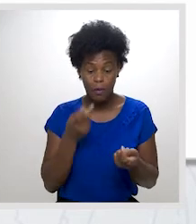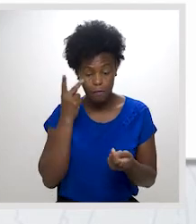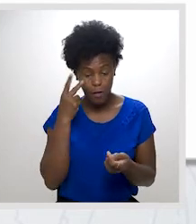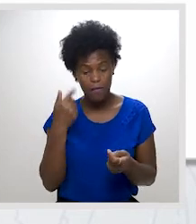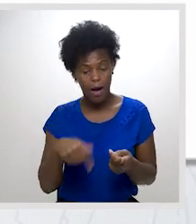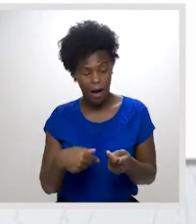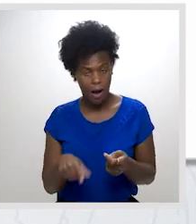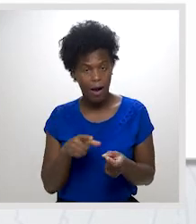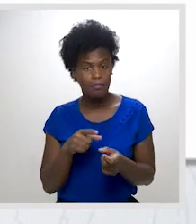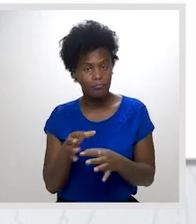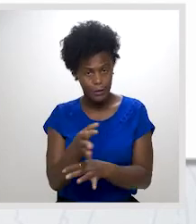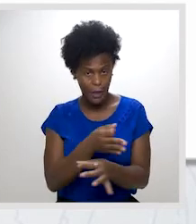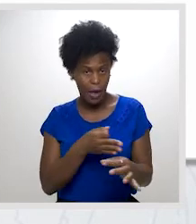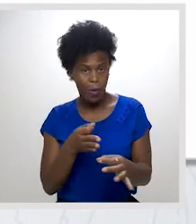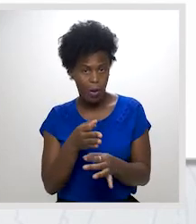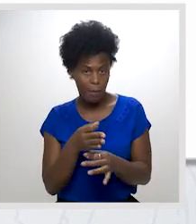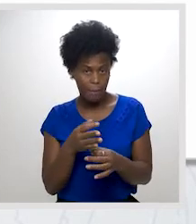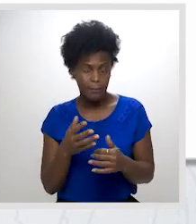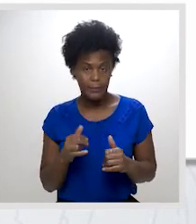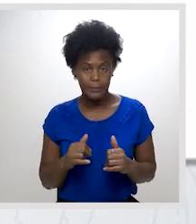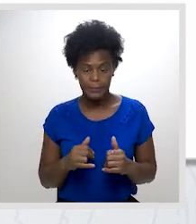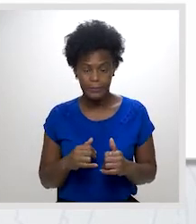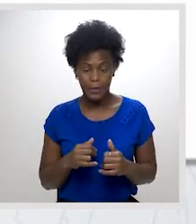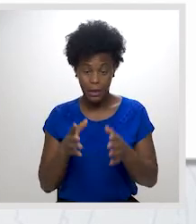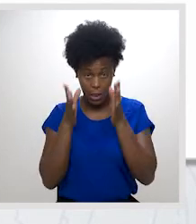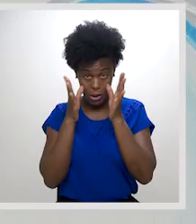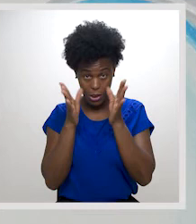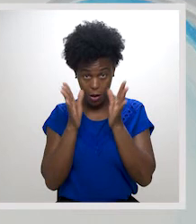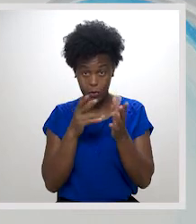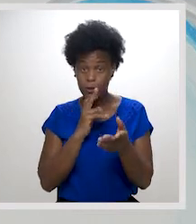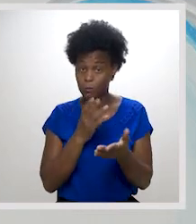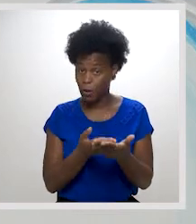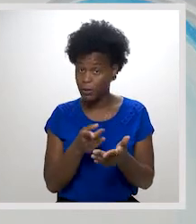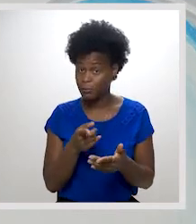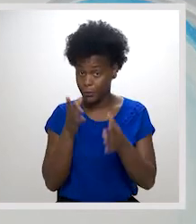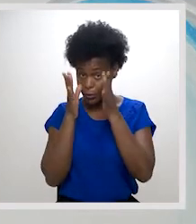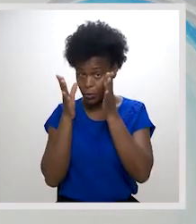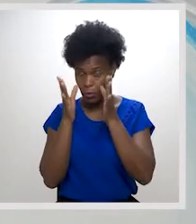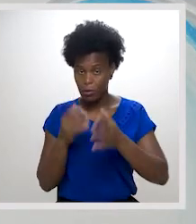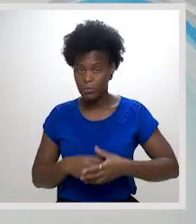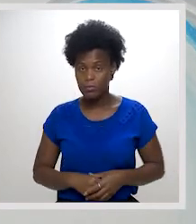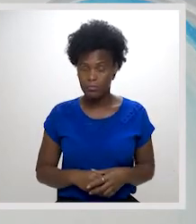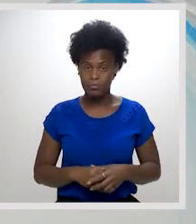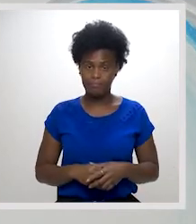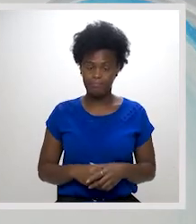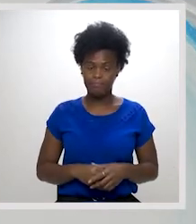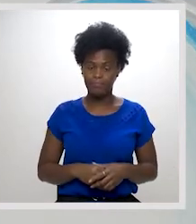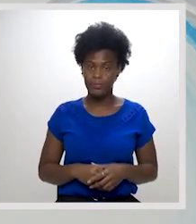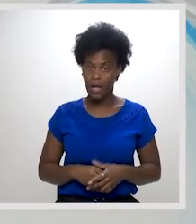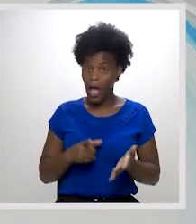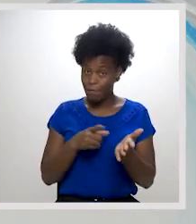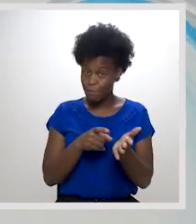vivos possuem células. Muita atenção nessa resposta.